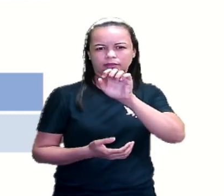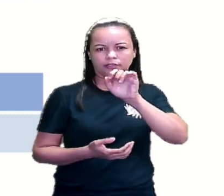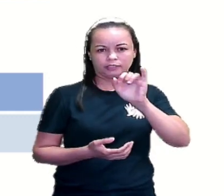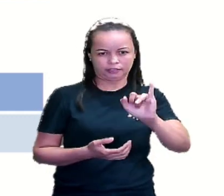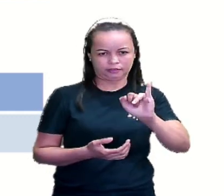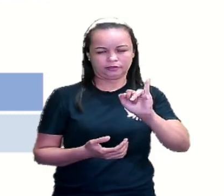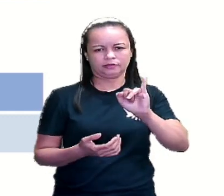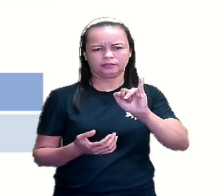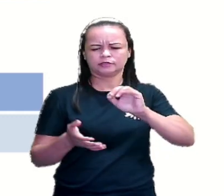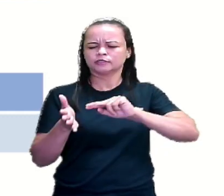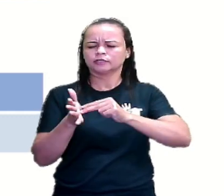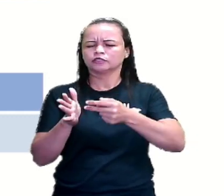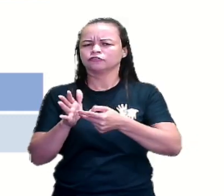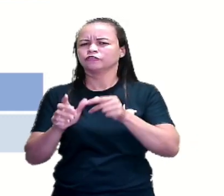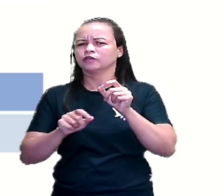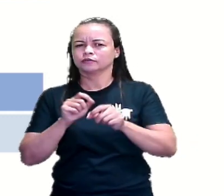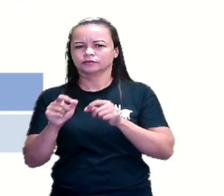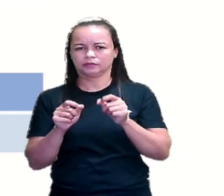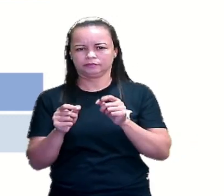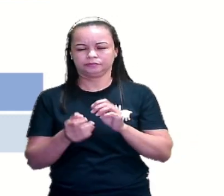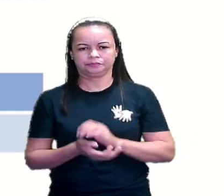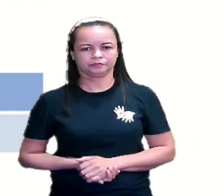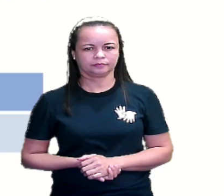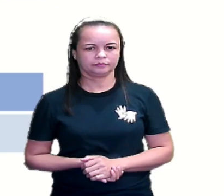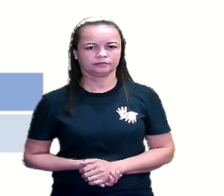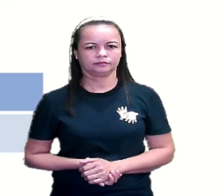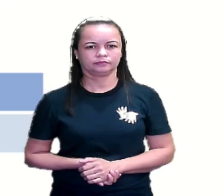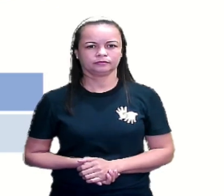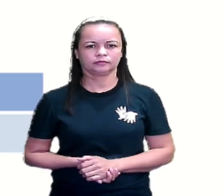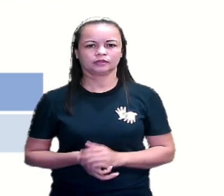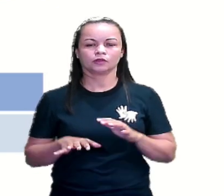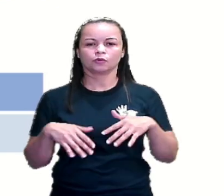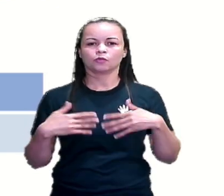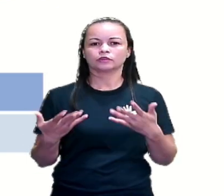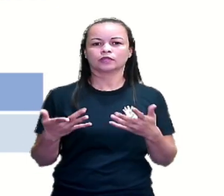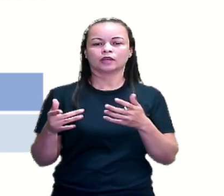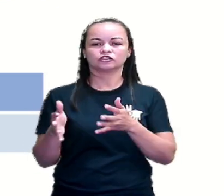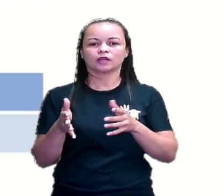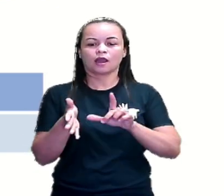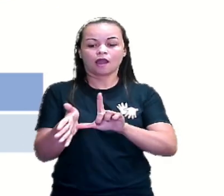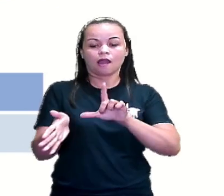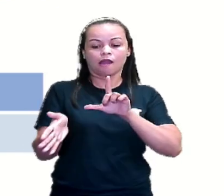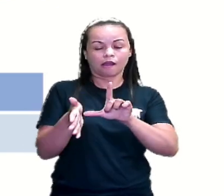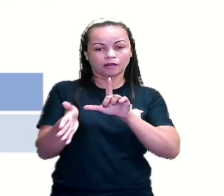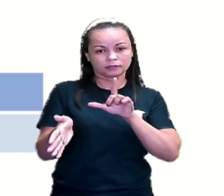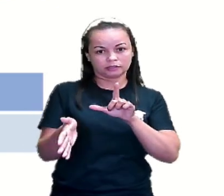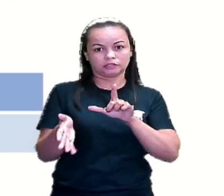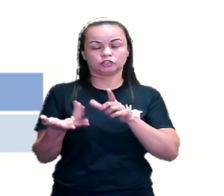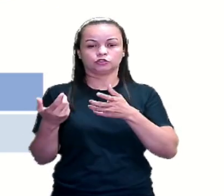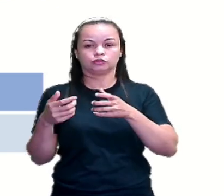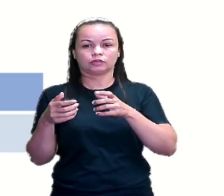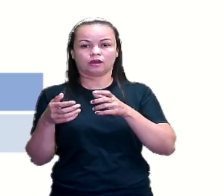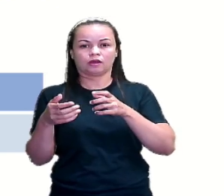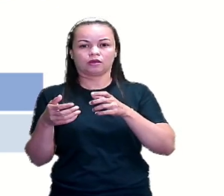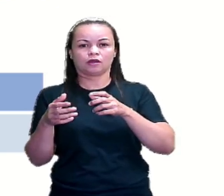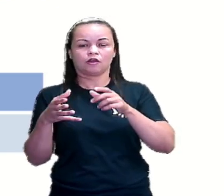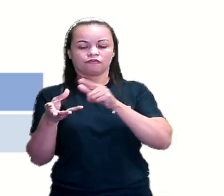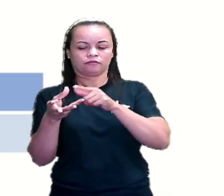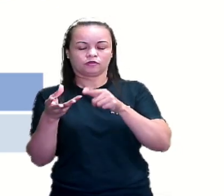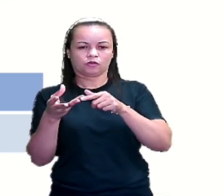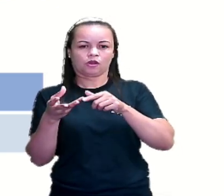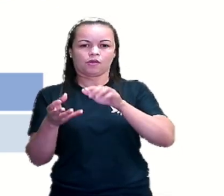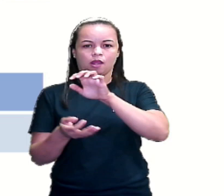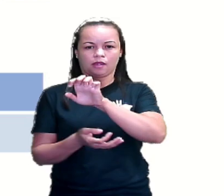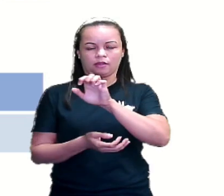que significa isso? Quando ela está antes da vogal E e I, o som